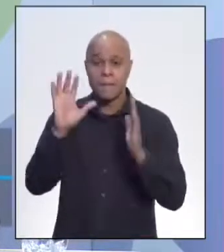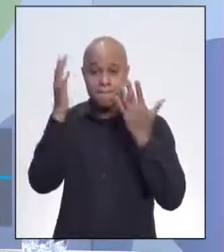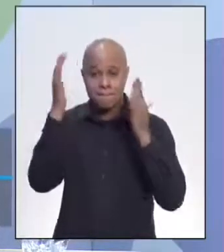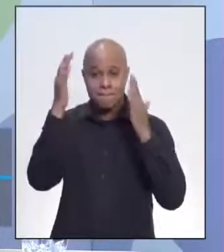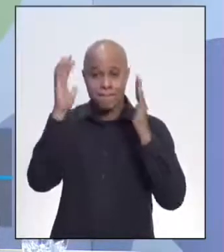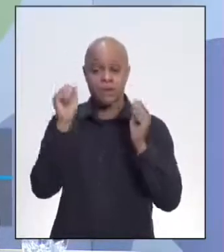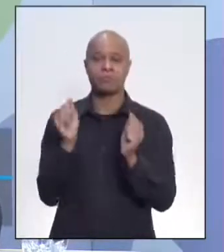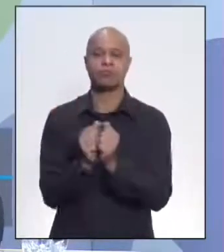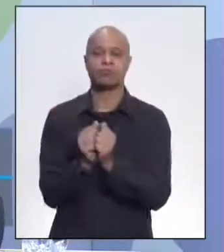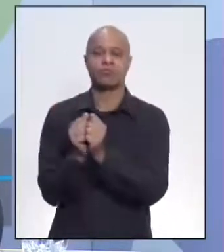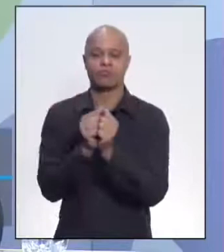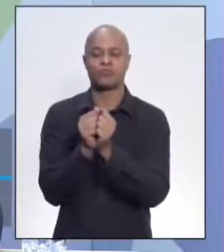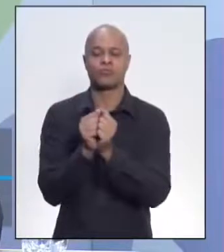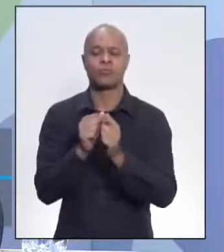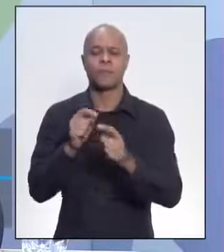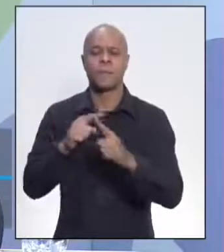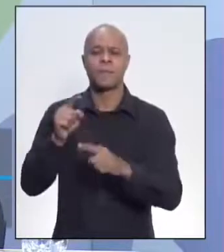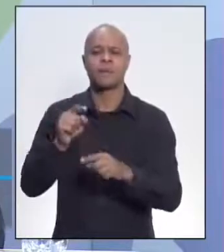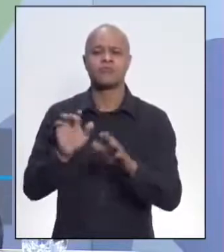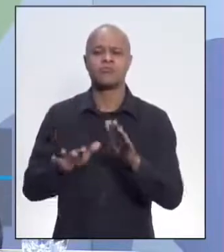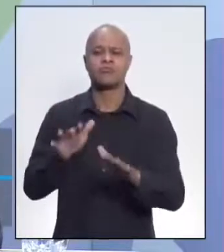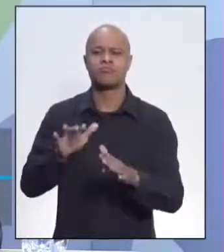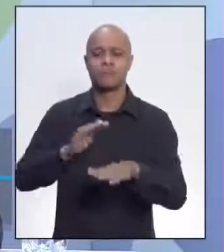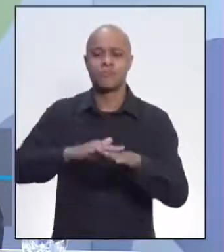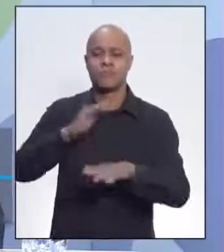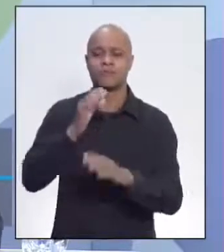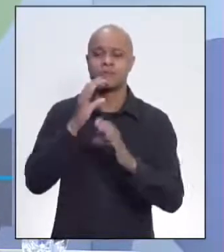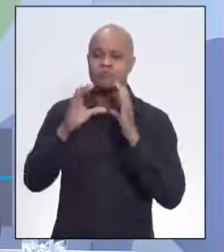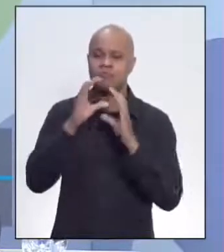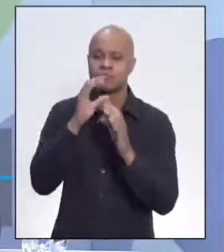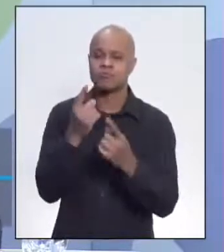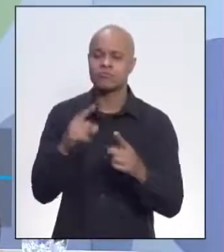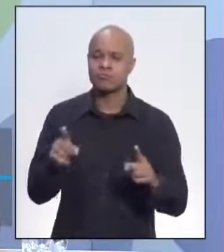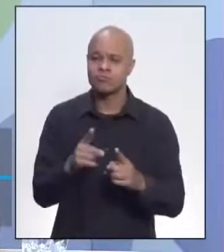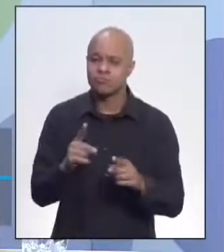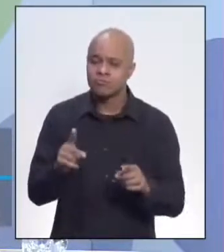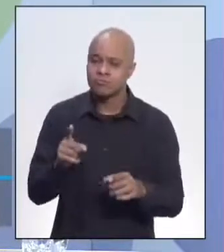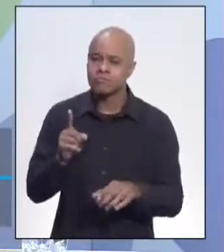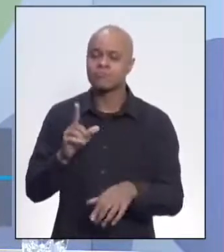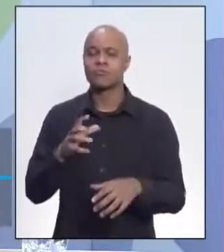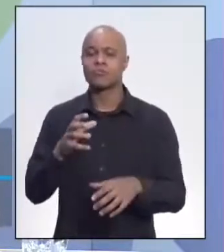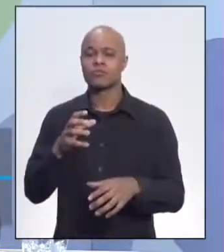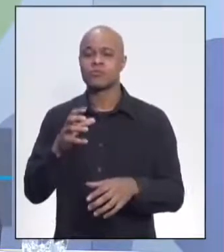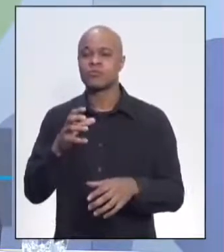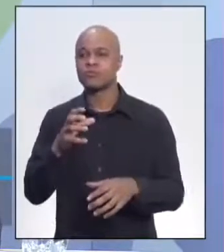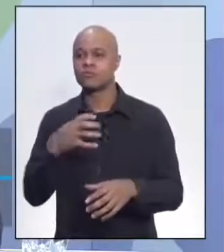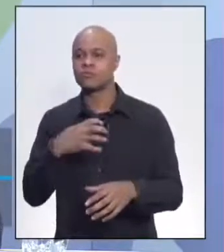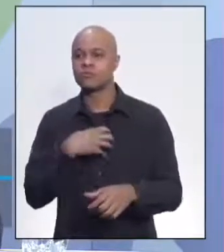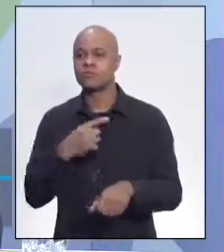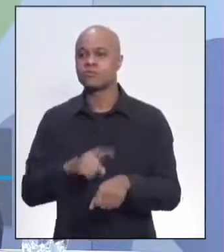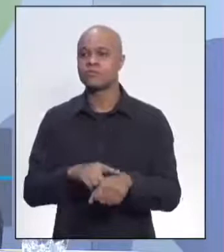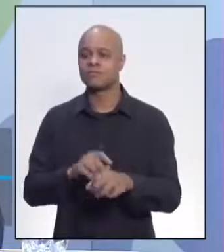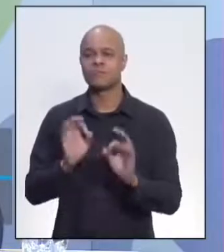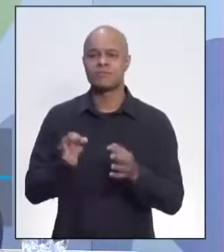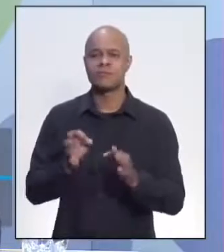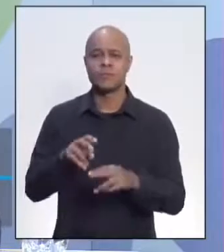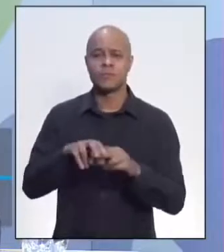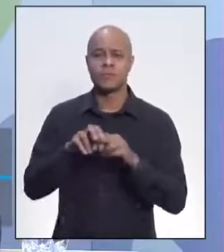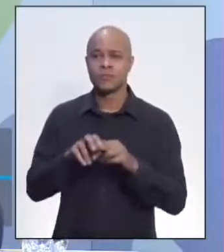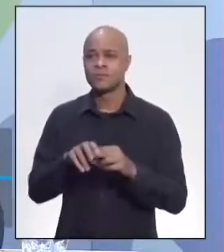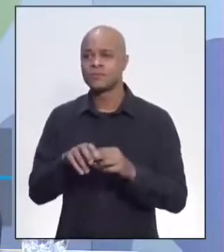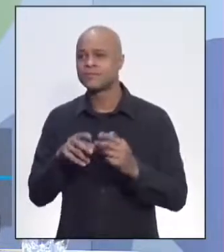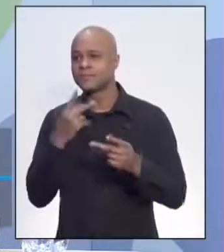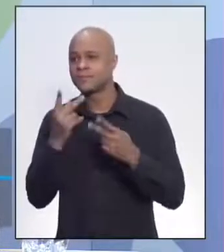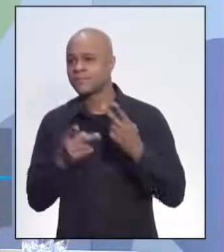mais o ritmo aí, até auxiliando o cantador na hora de fazer aí os repentes, né, por isso que a gente fala coco de